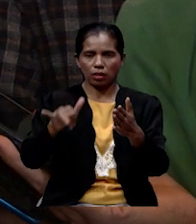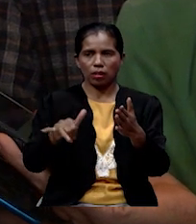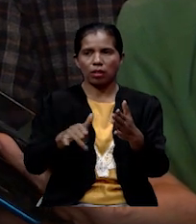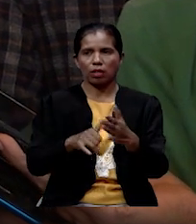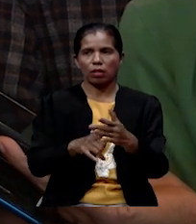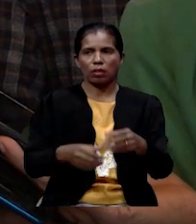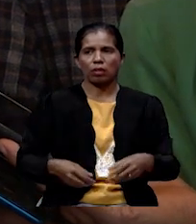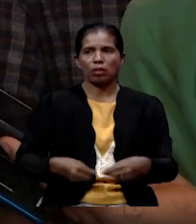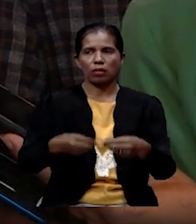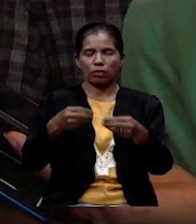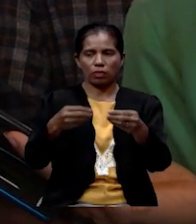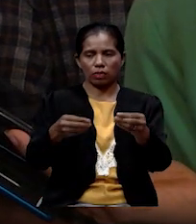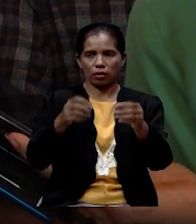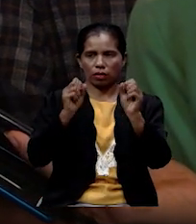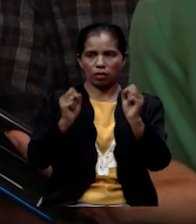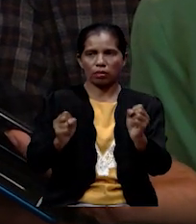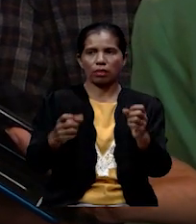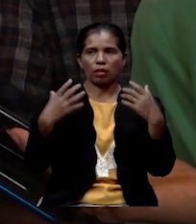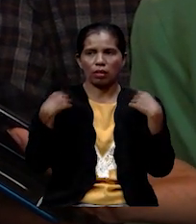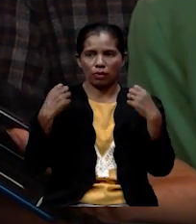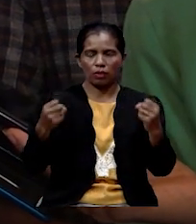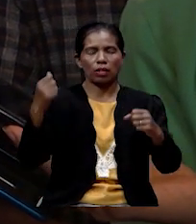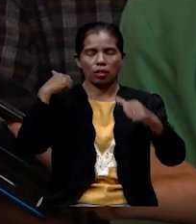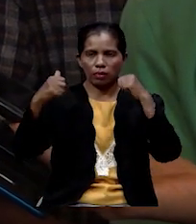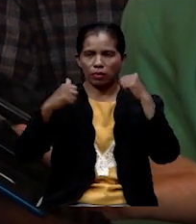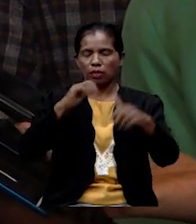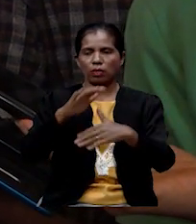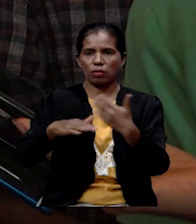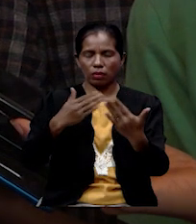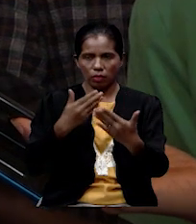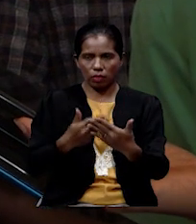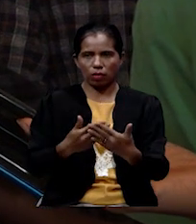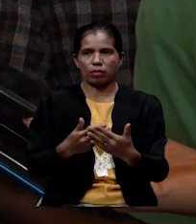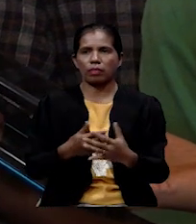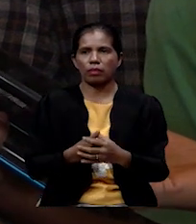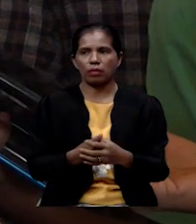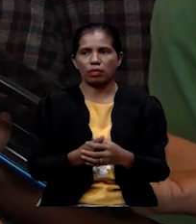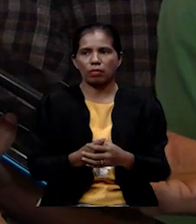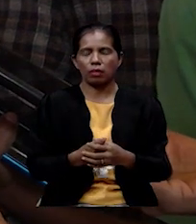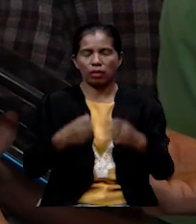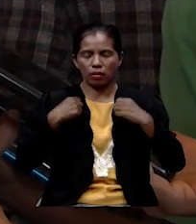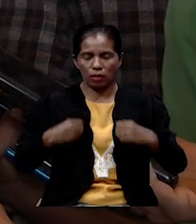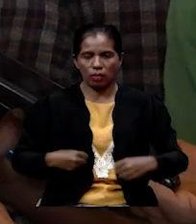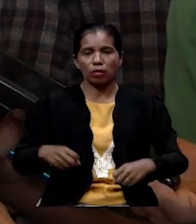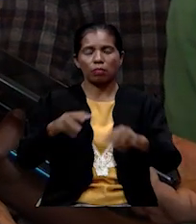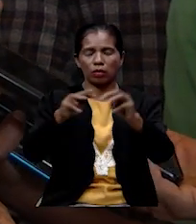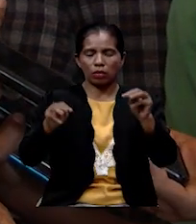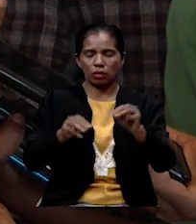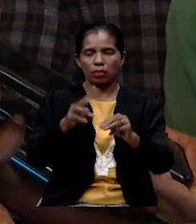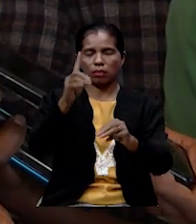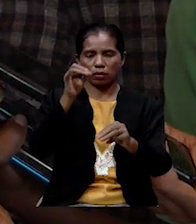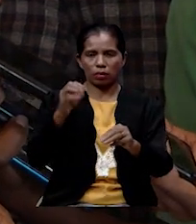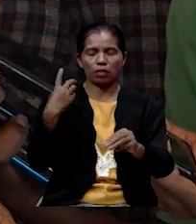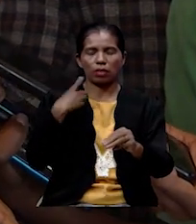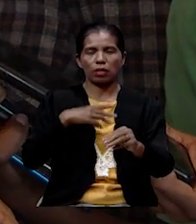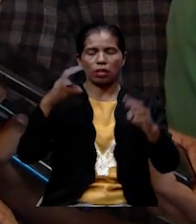necessita los atau bel ha força tidak diserne hotu ba iha Saudi Municipio Dili ita halo exercício